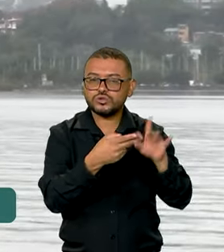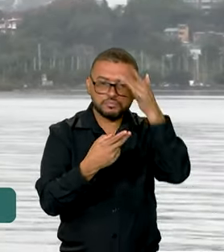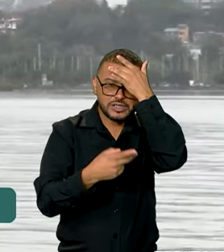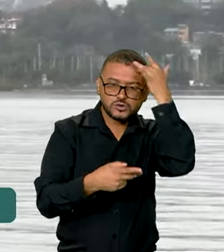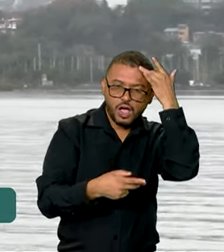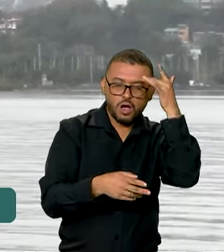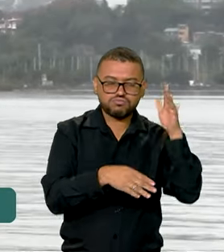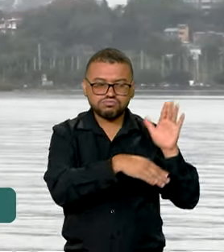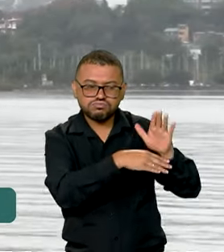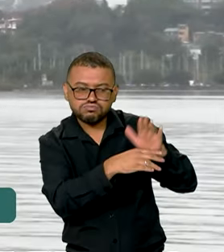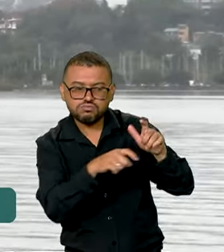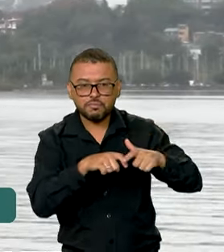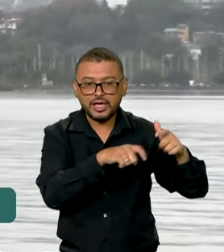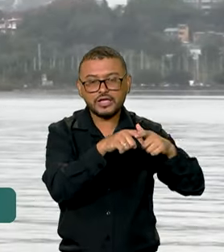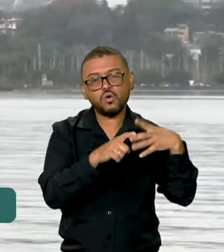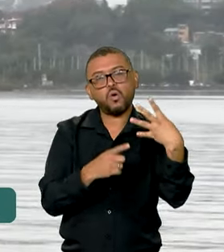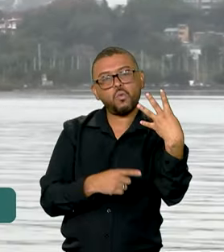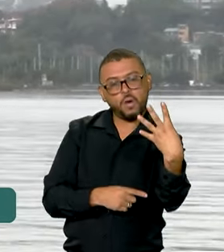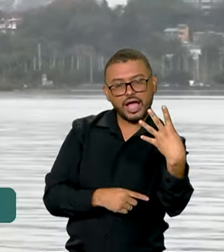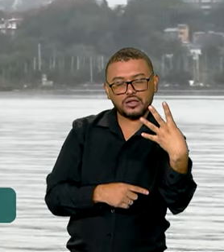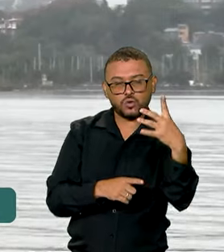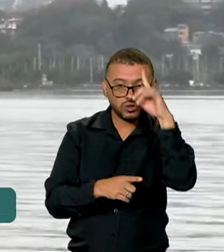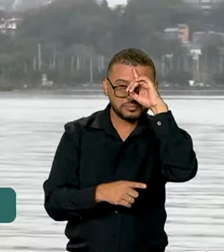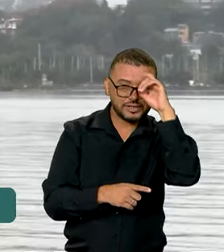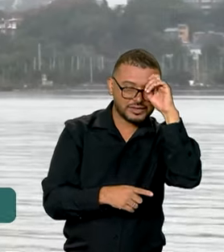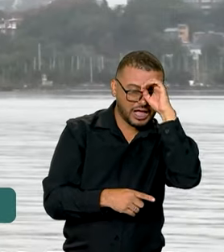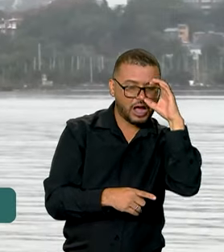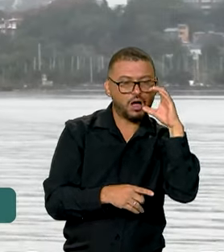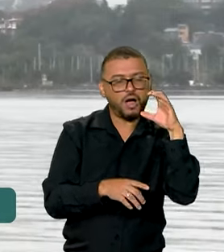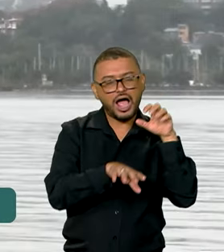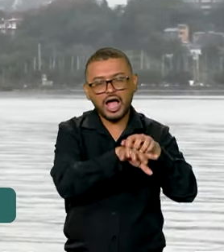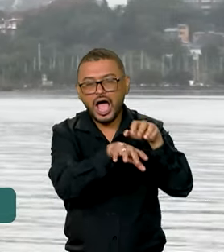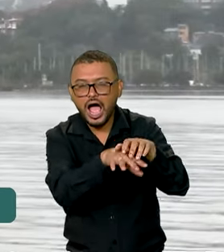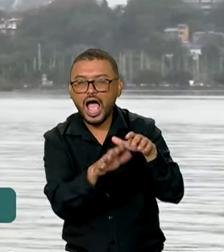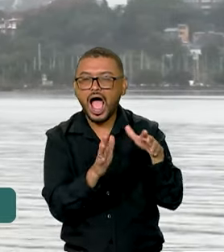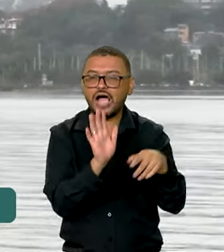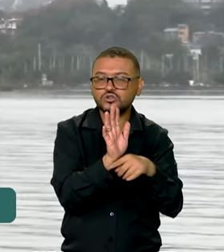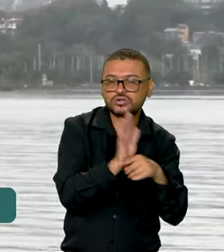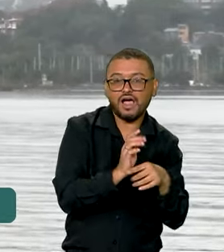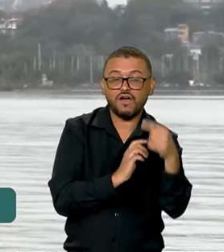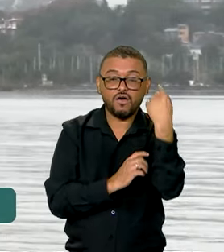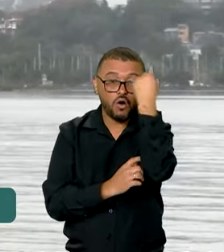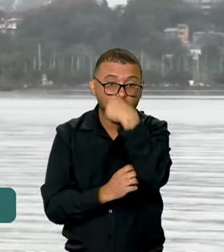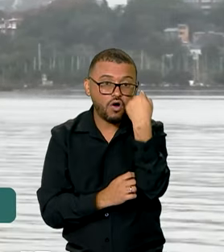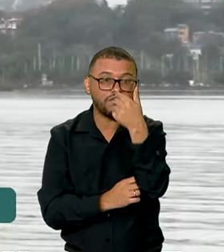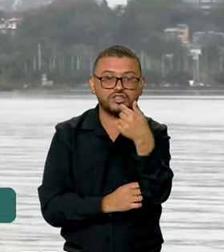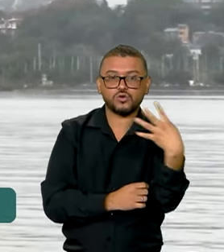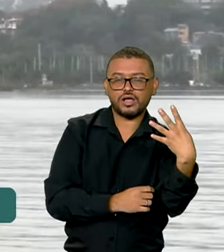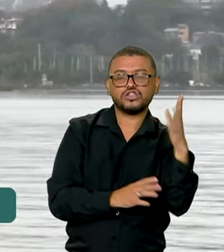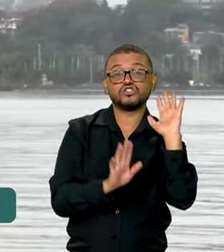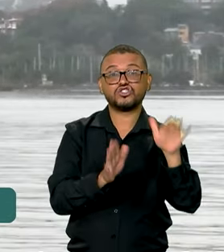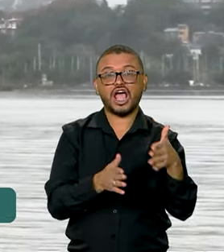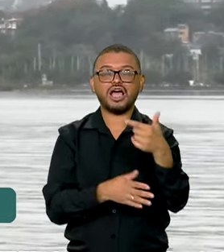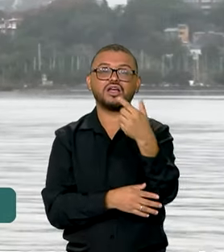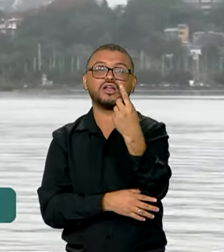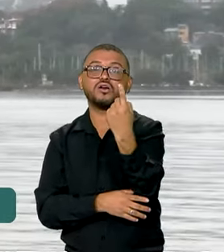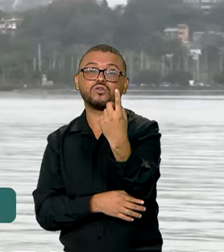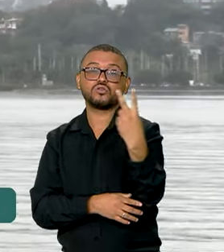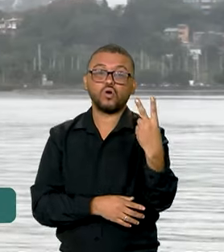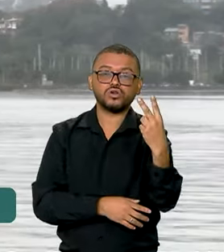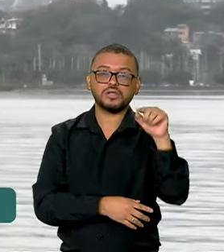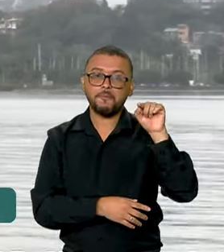no estado com 4 hospitais de campanha que funcionam 24 horas. Até agora já foram realizados mais de